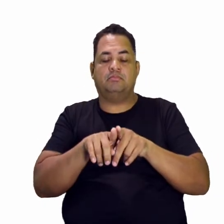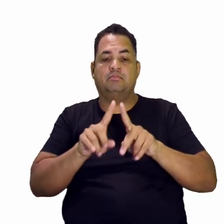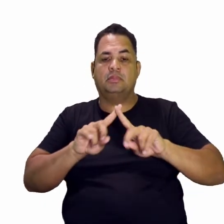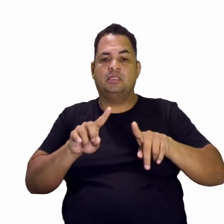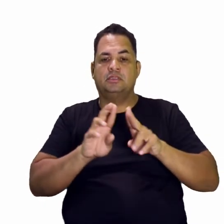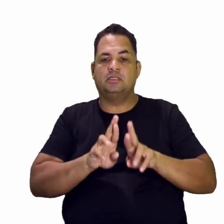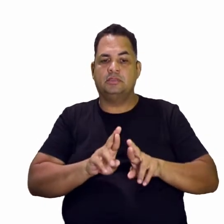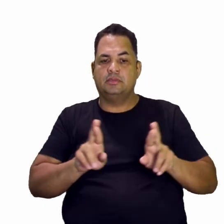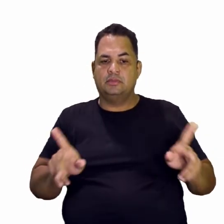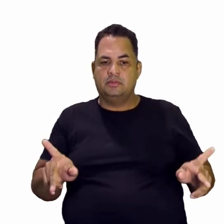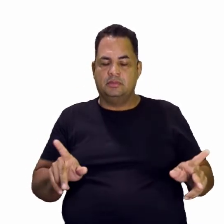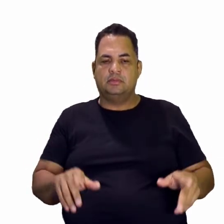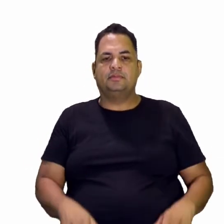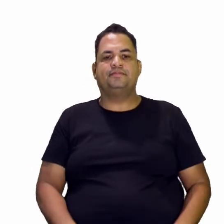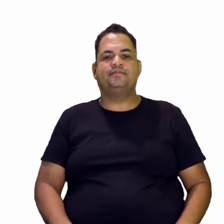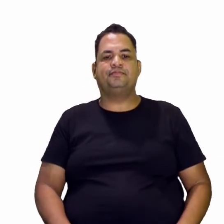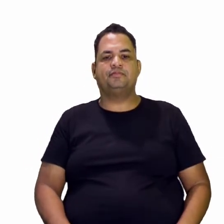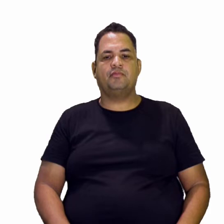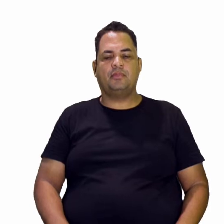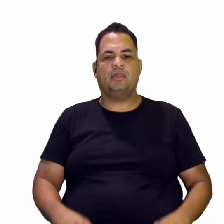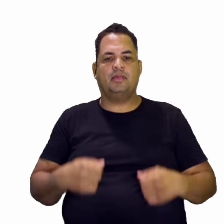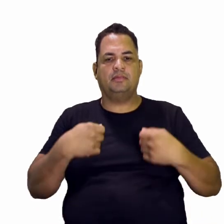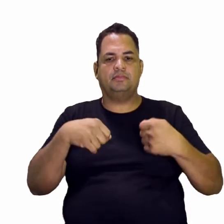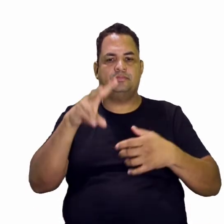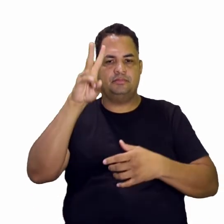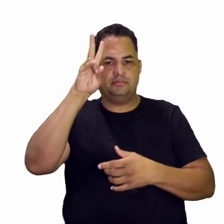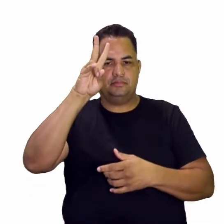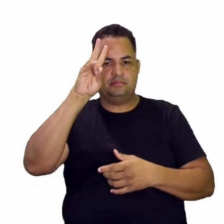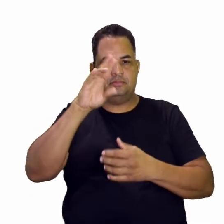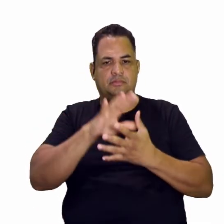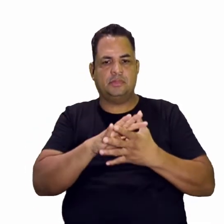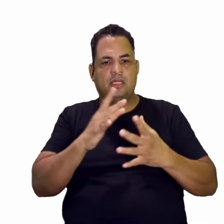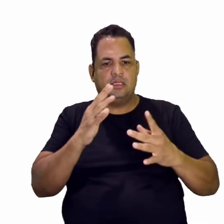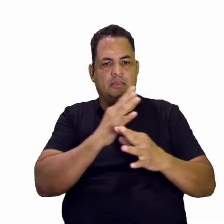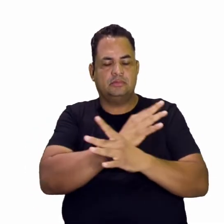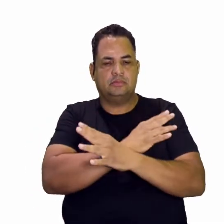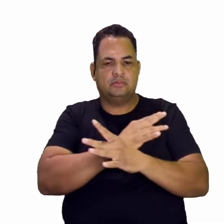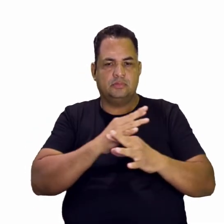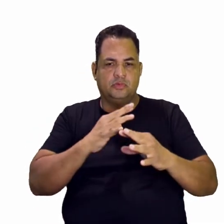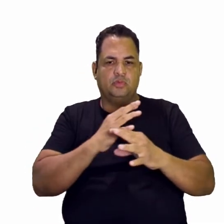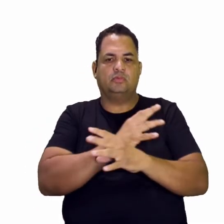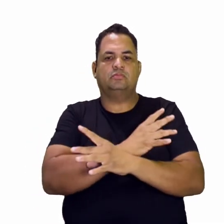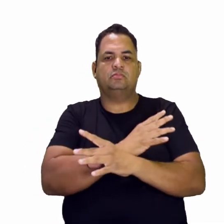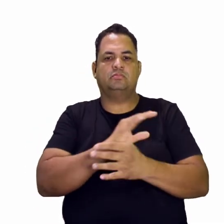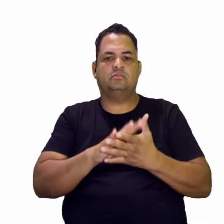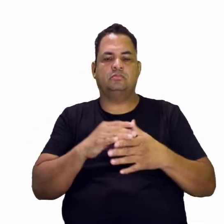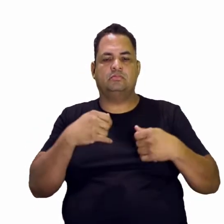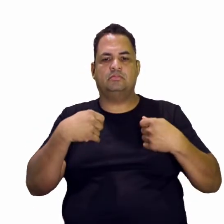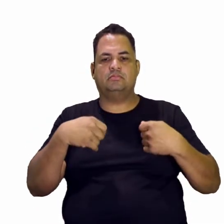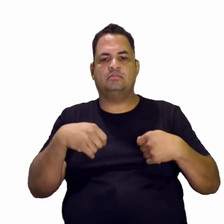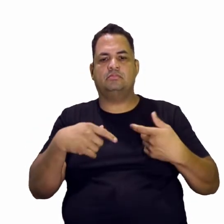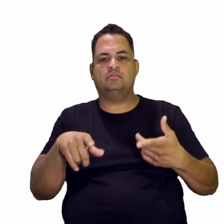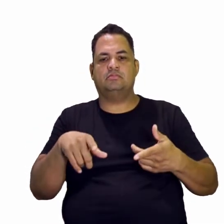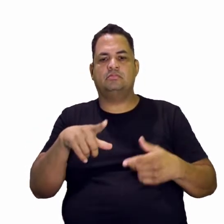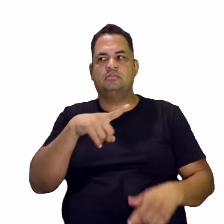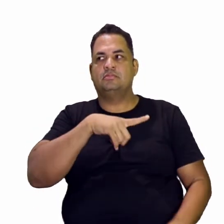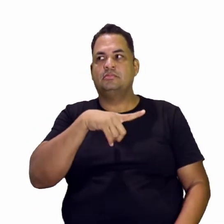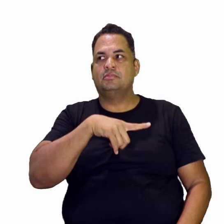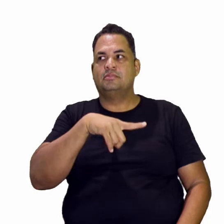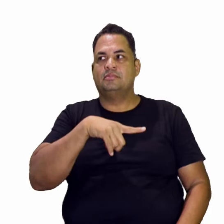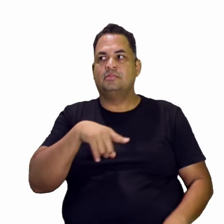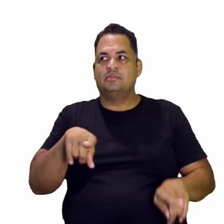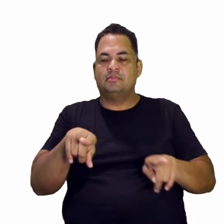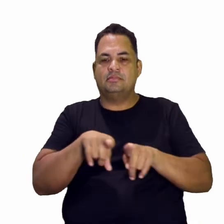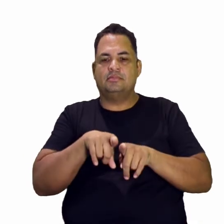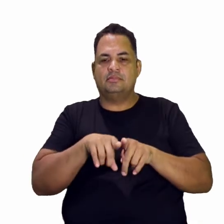particularidades. Então, quando eu pensar no protista, eu tenho que lembrar que temos essas algas, esses grupos de algas. E nós vamos ter também